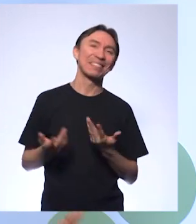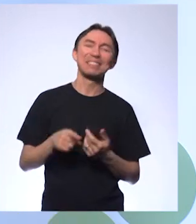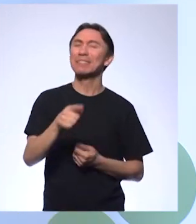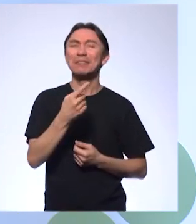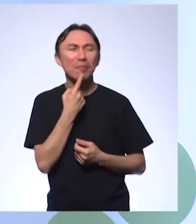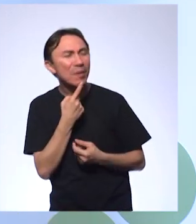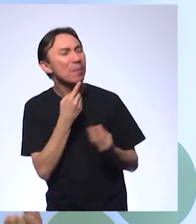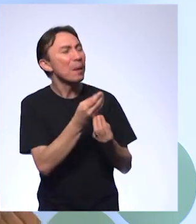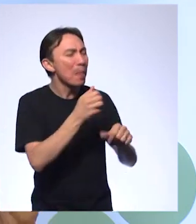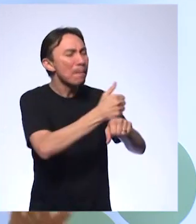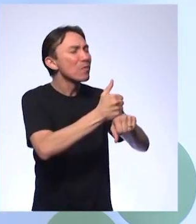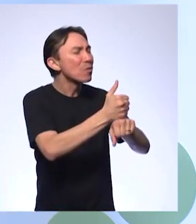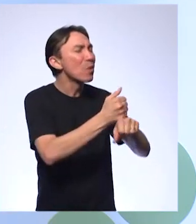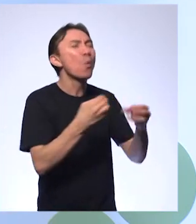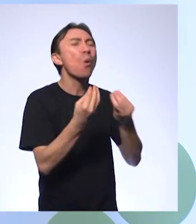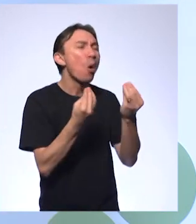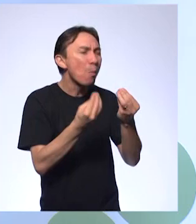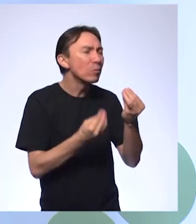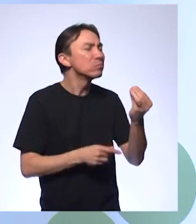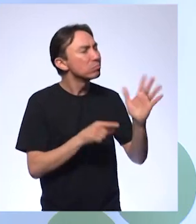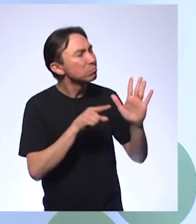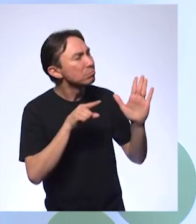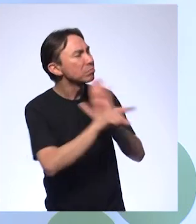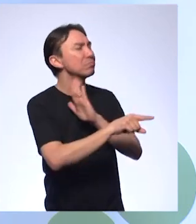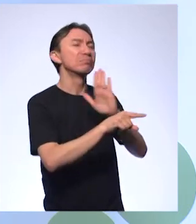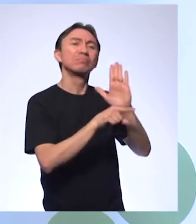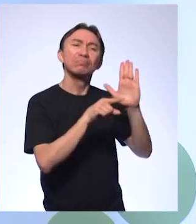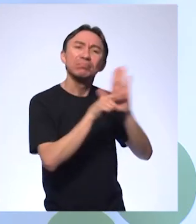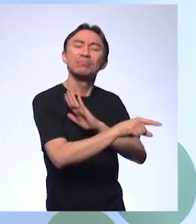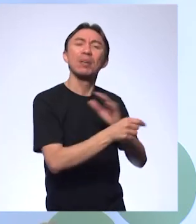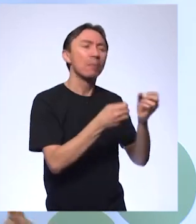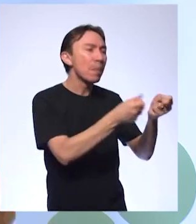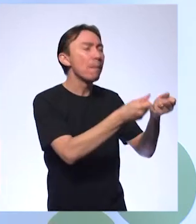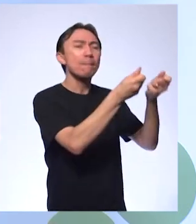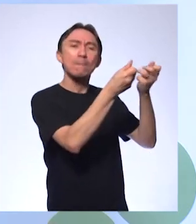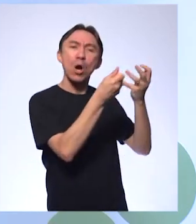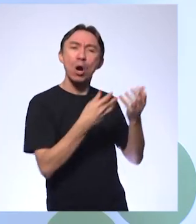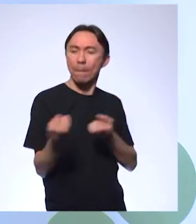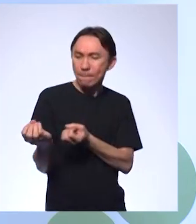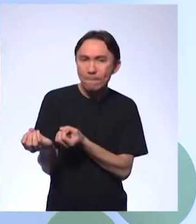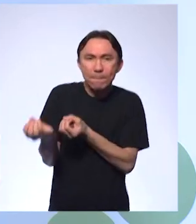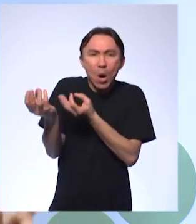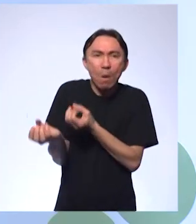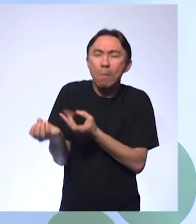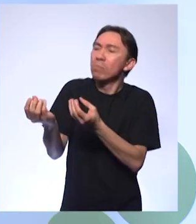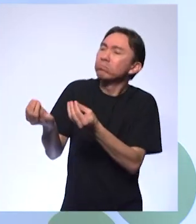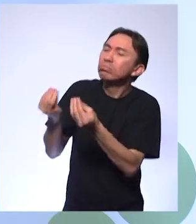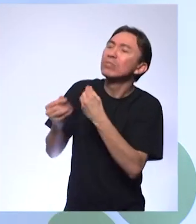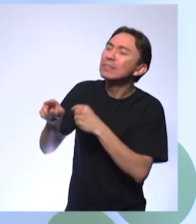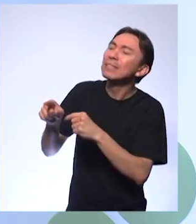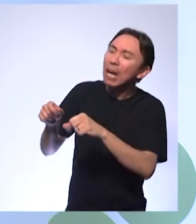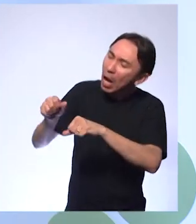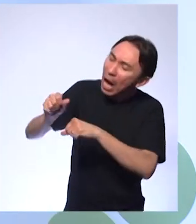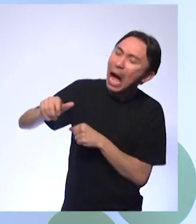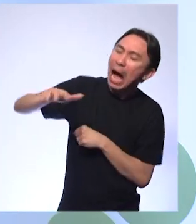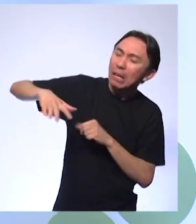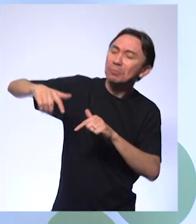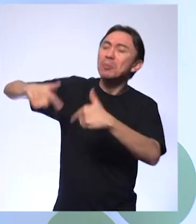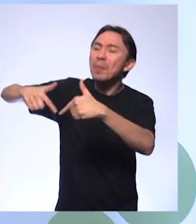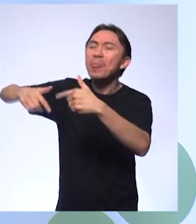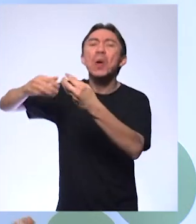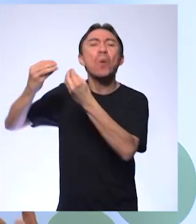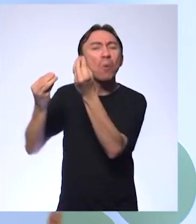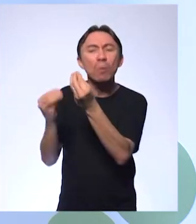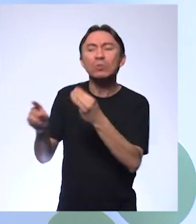tentar conversar com alguém que já trabalha na área, né, para ver quais foram os passos que essa pessoa